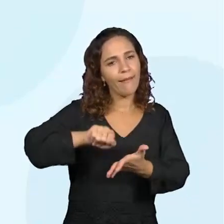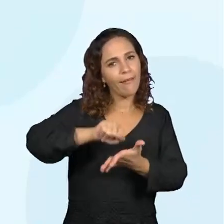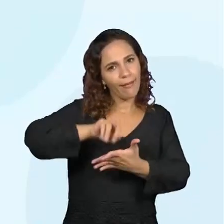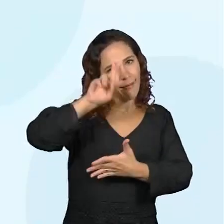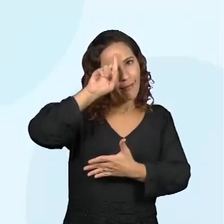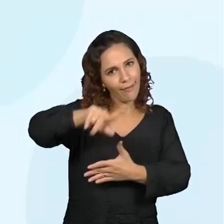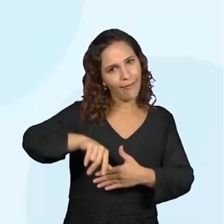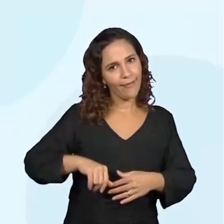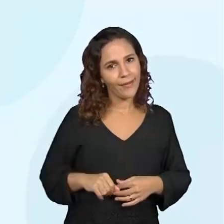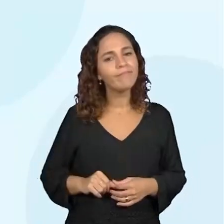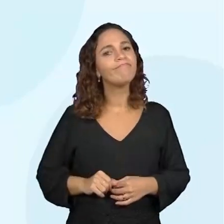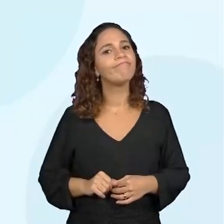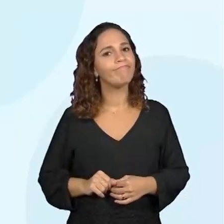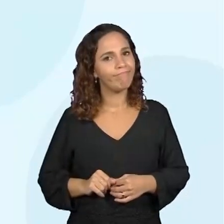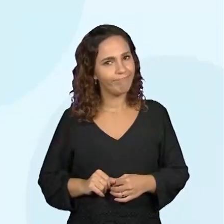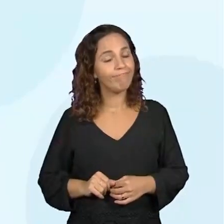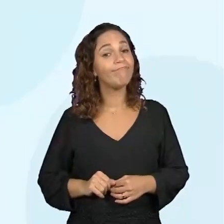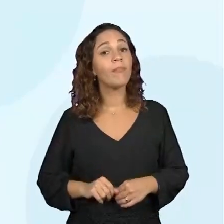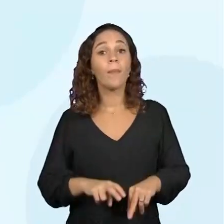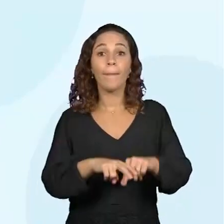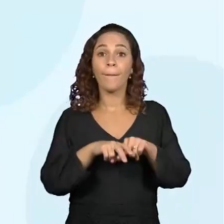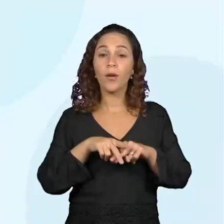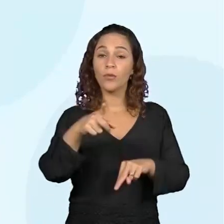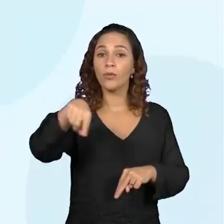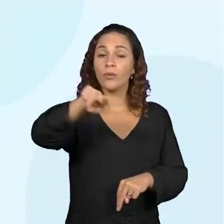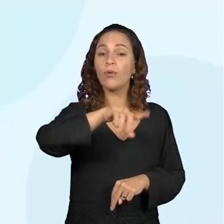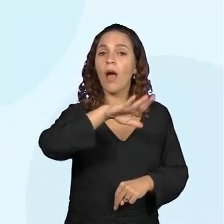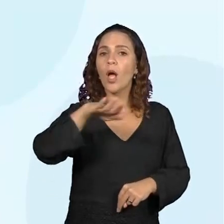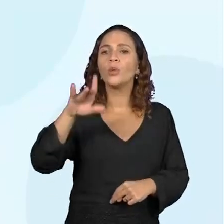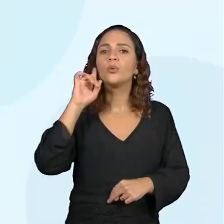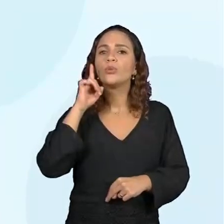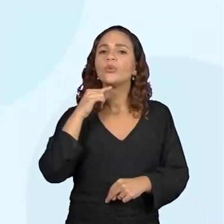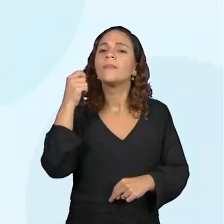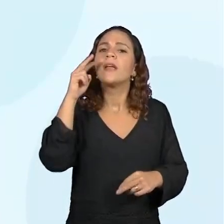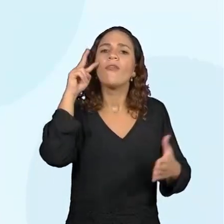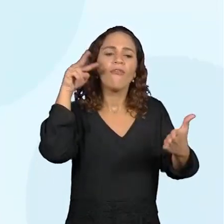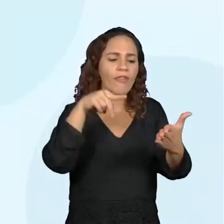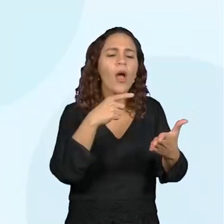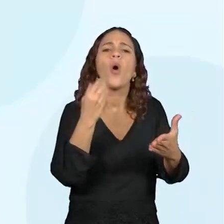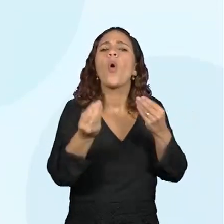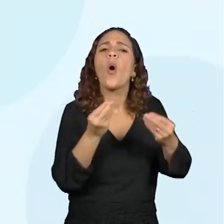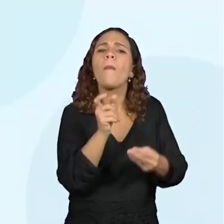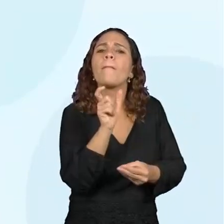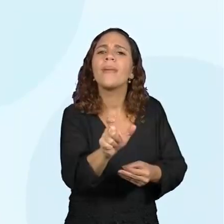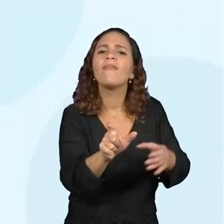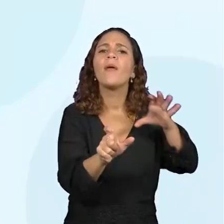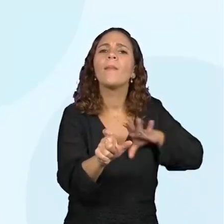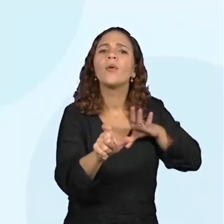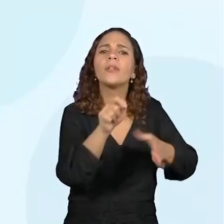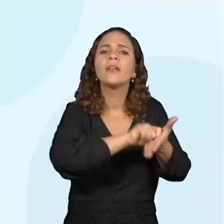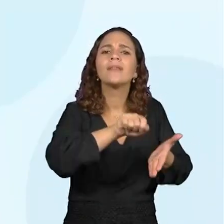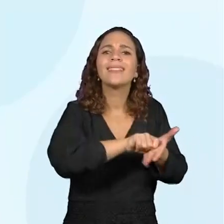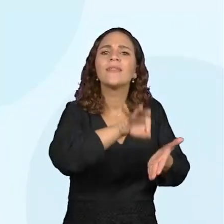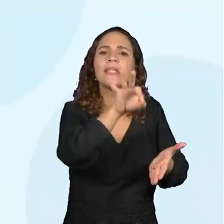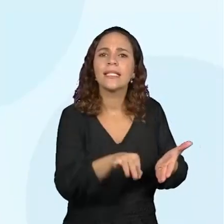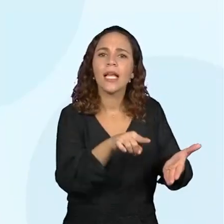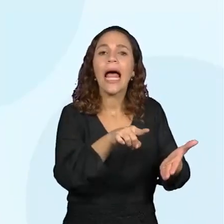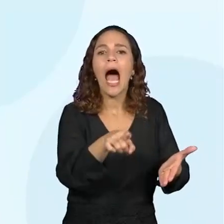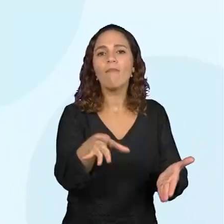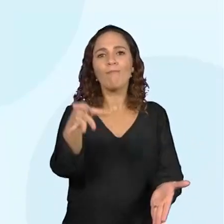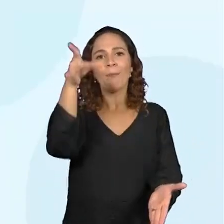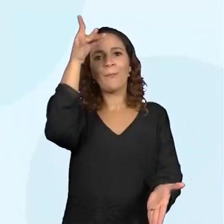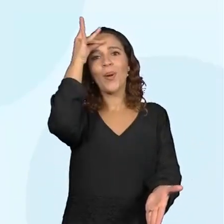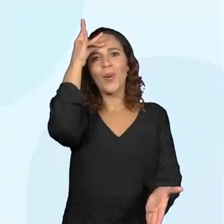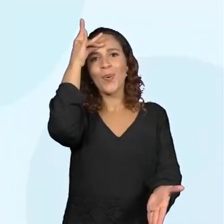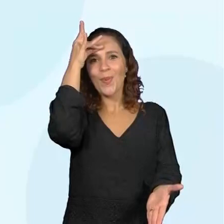palavras, nem sempre todas as palavras são escritas do modo que o som sai, né, do modo que nós falamos. Então, você pode ler o jeito que